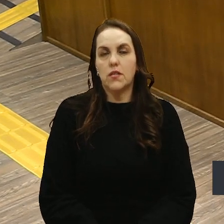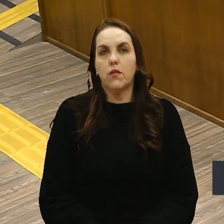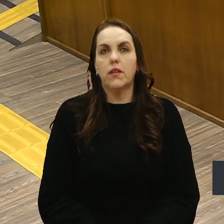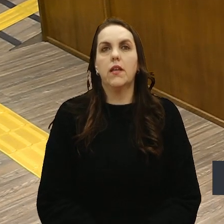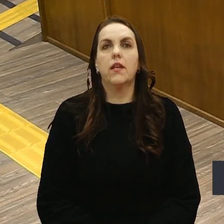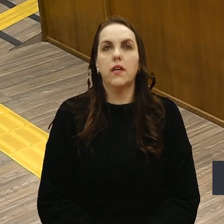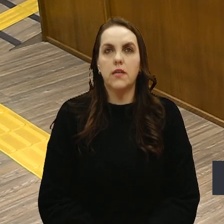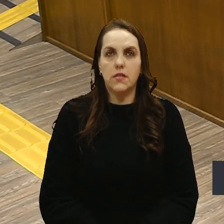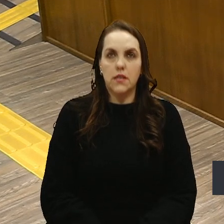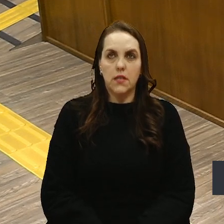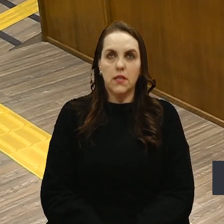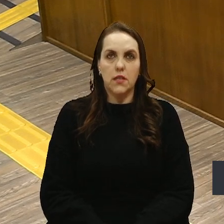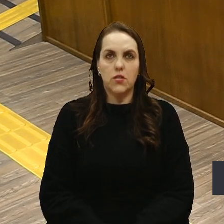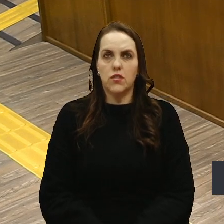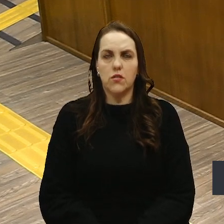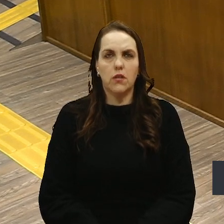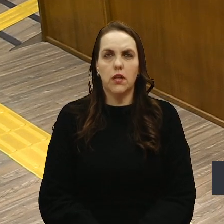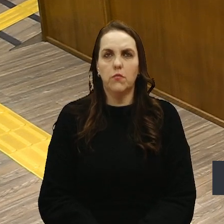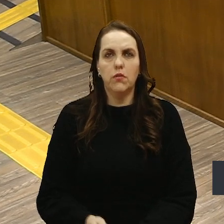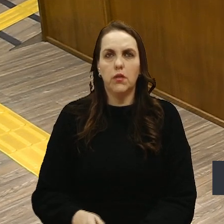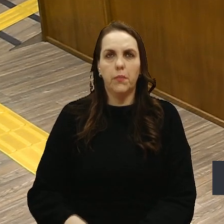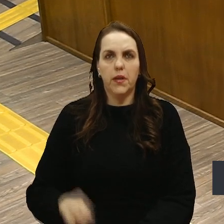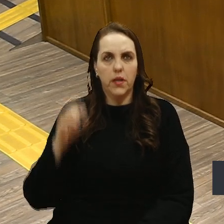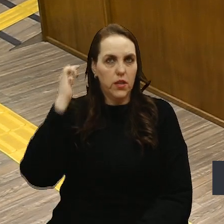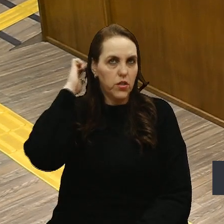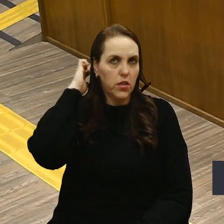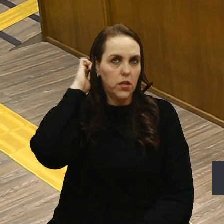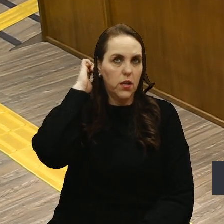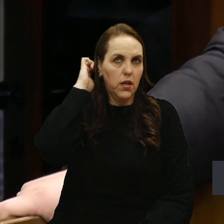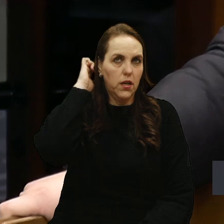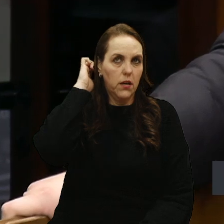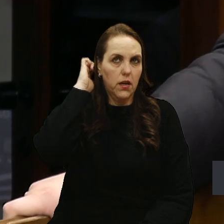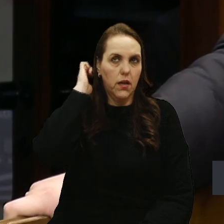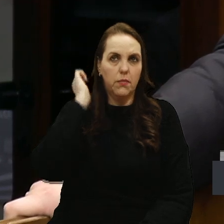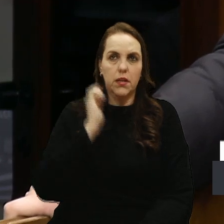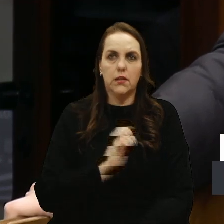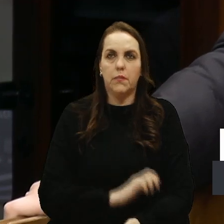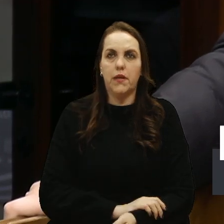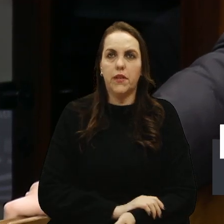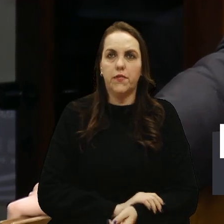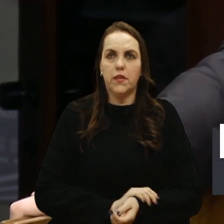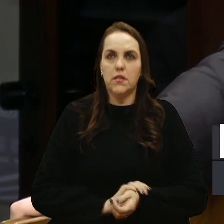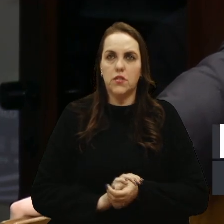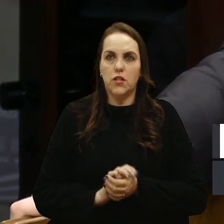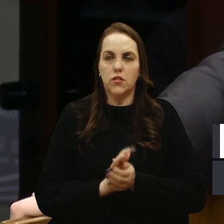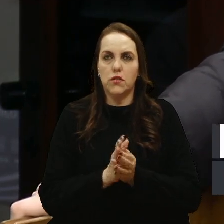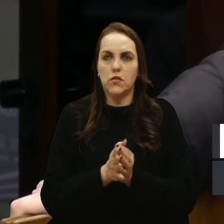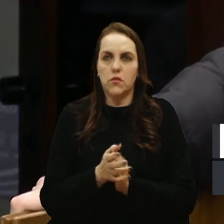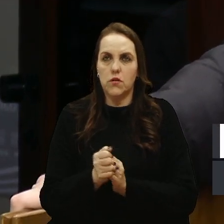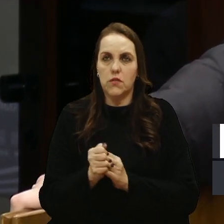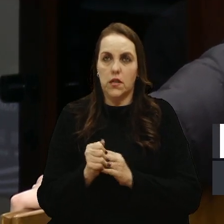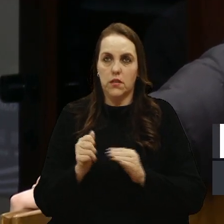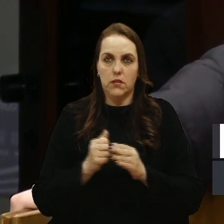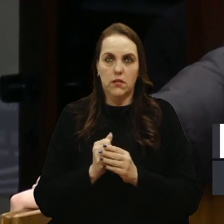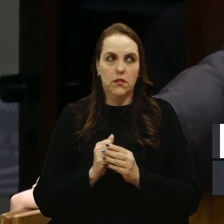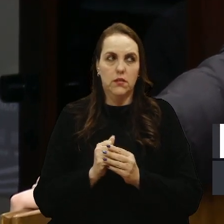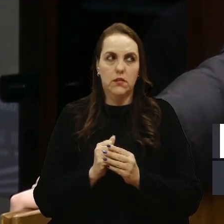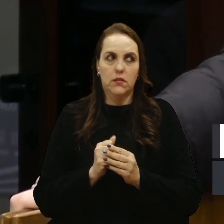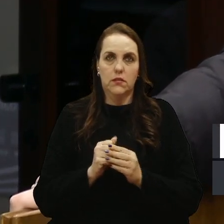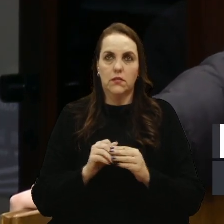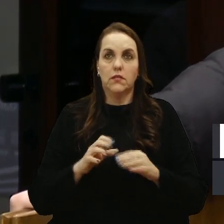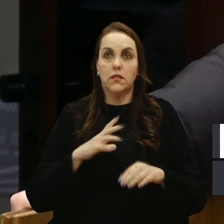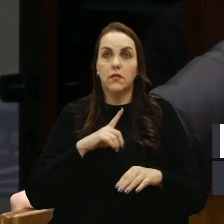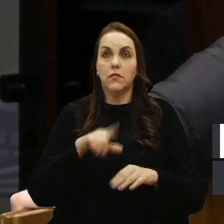Presidente, novamente, bom dia, senhoras e colegas vereadores. Começo parabenizando o colega vereador Iago pela proposição dessa presente